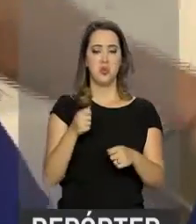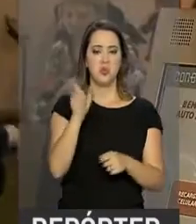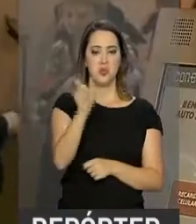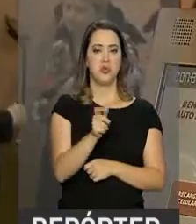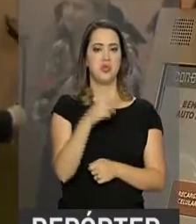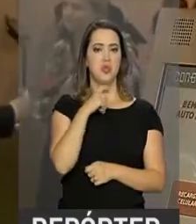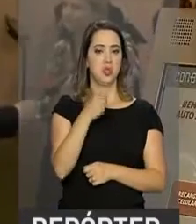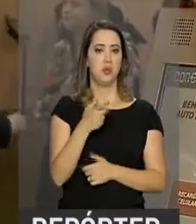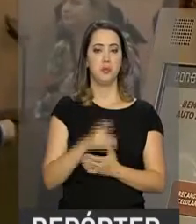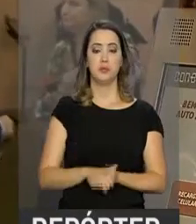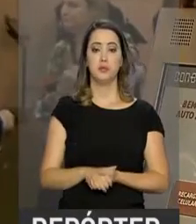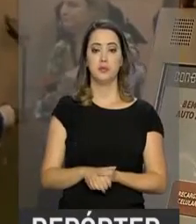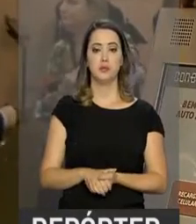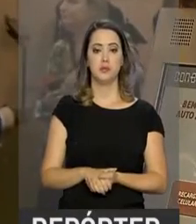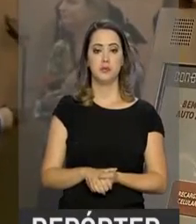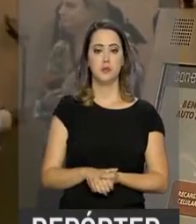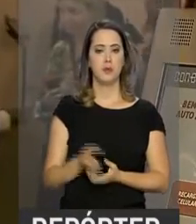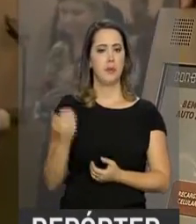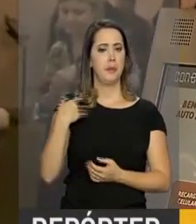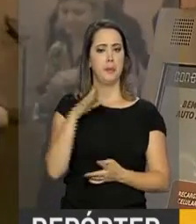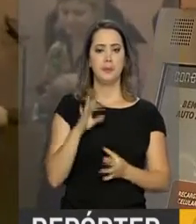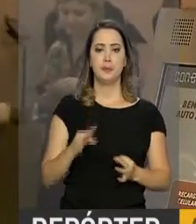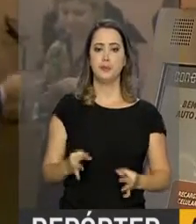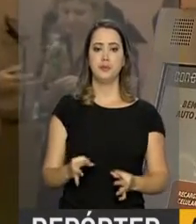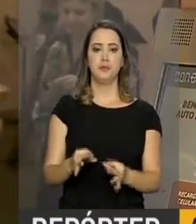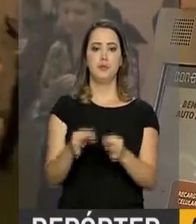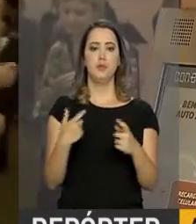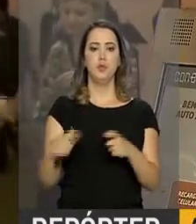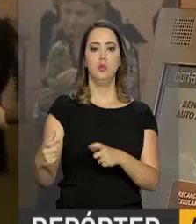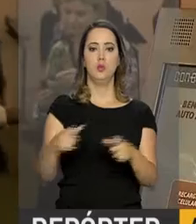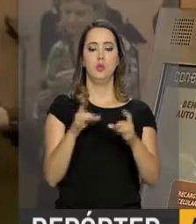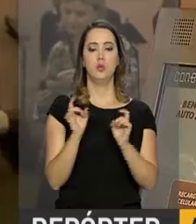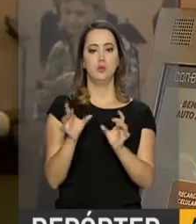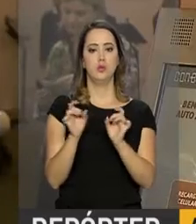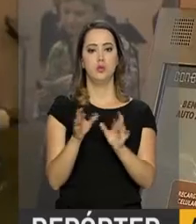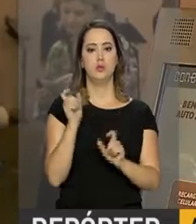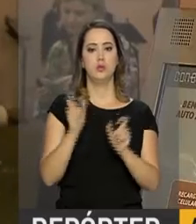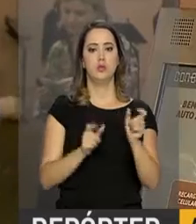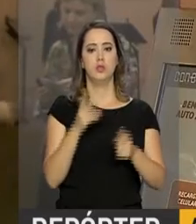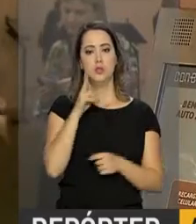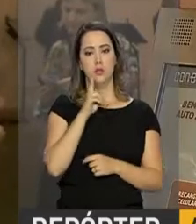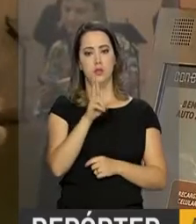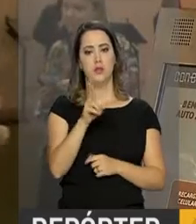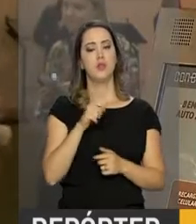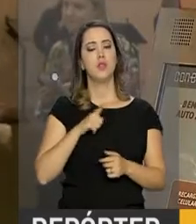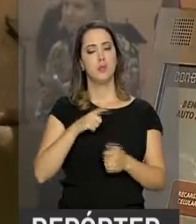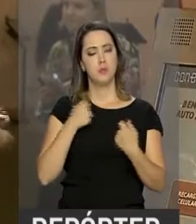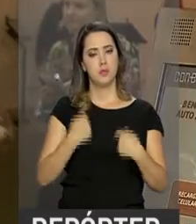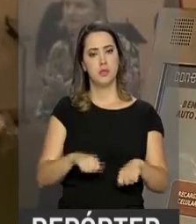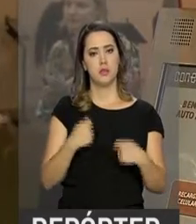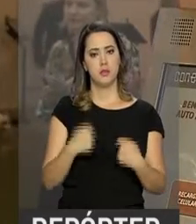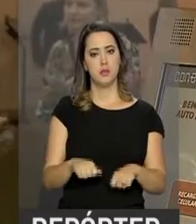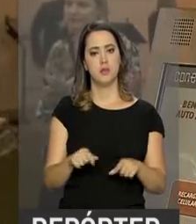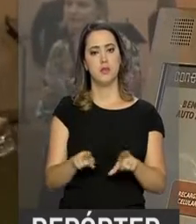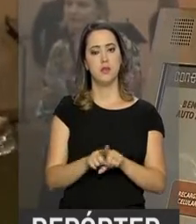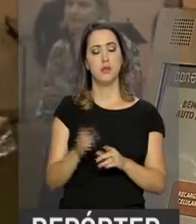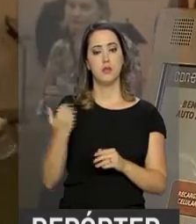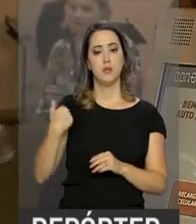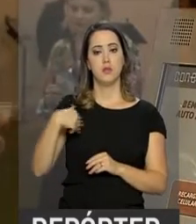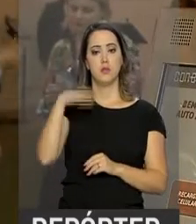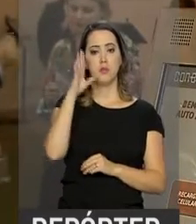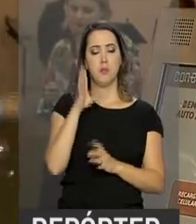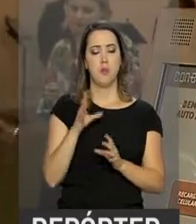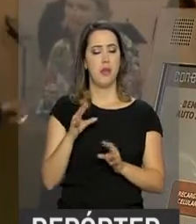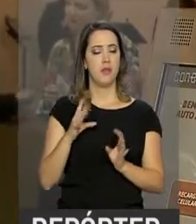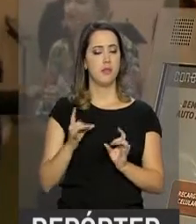atendente. Cada vez mais a tecnologia está indo para o ponto de venda. Os varejistas veem que há uma necessidade de aumentar a quantidade